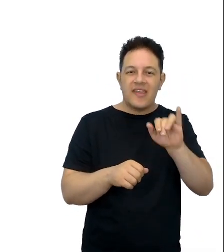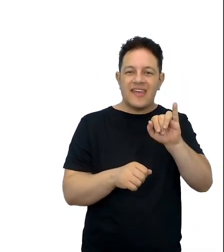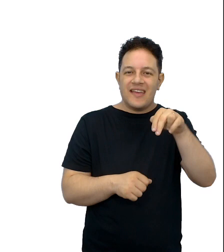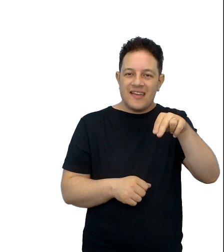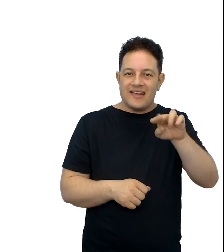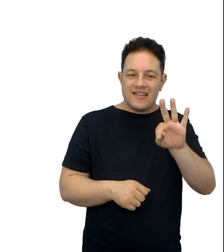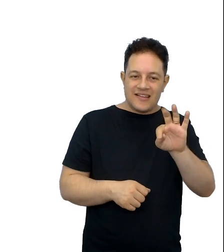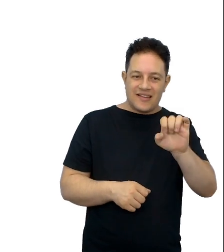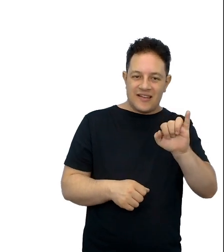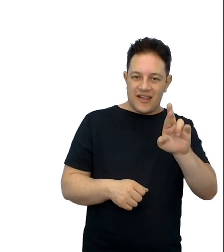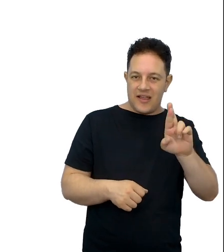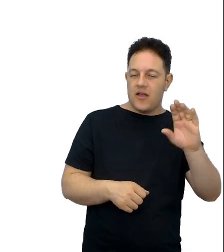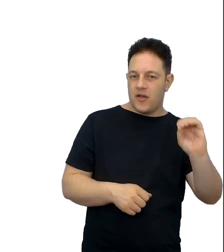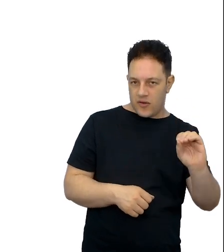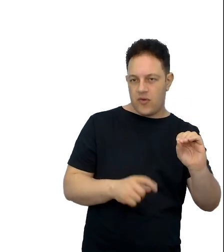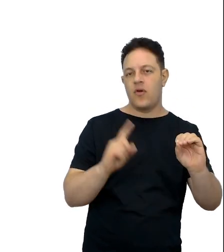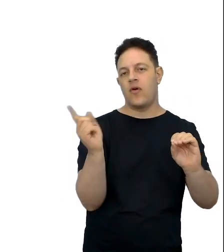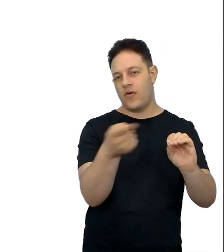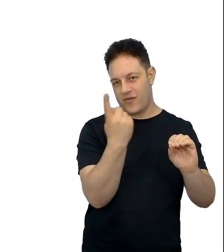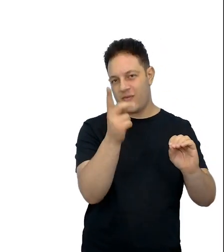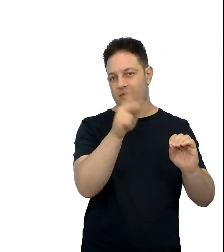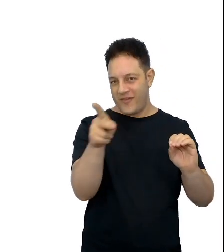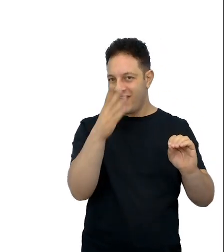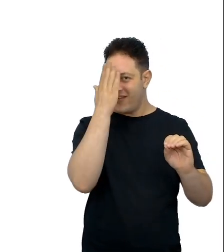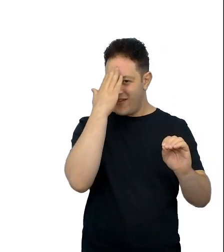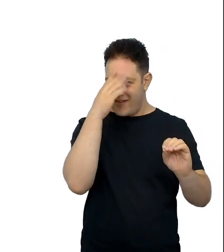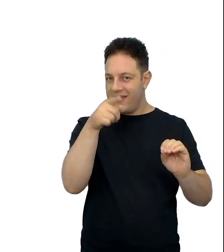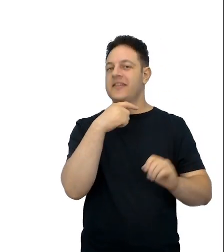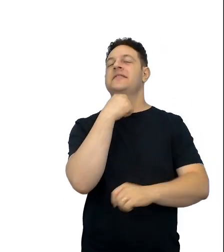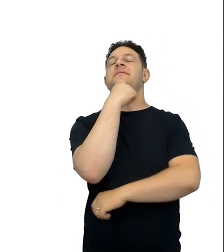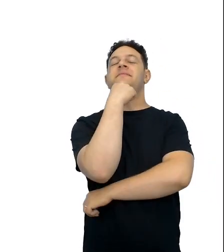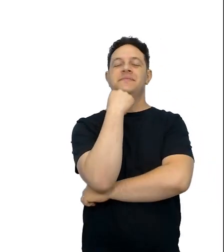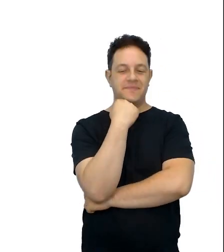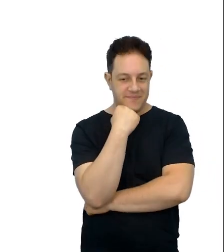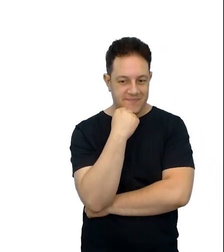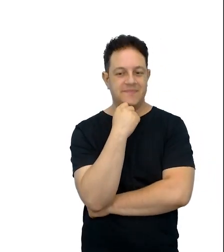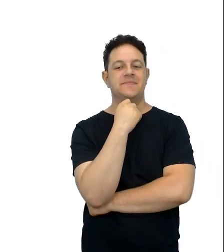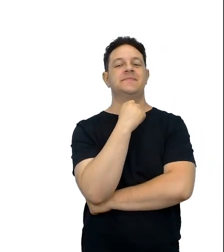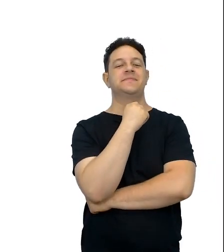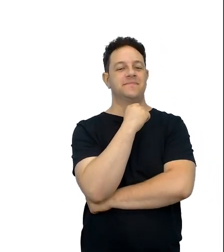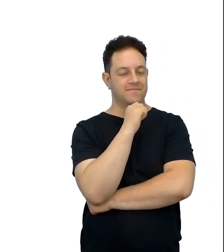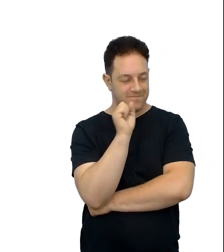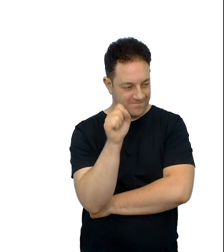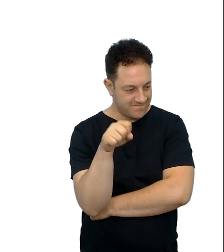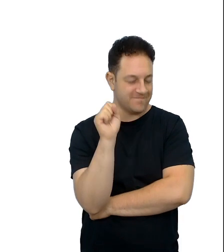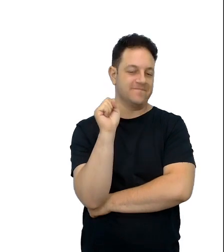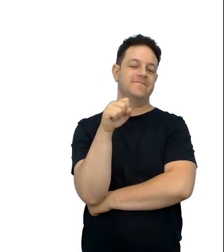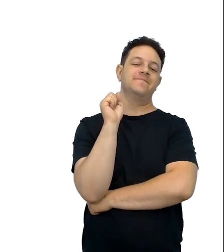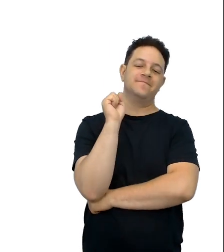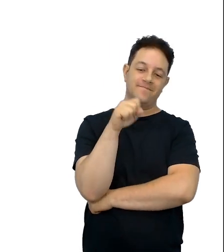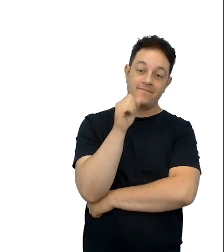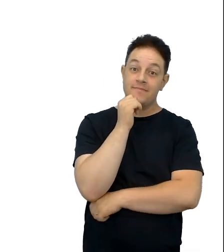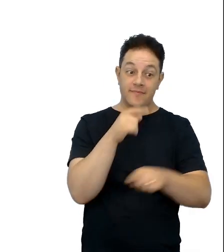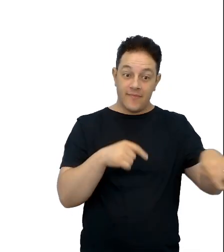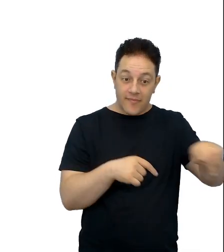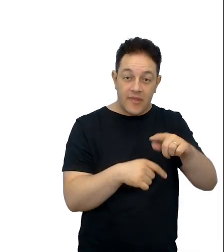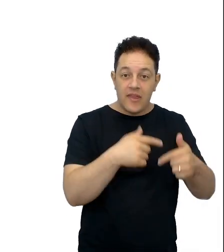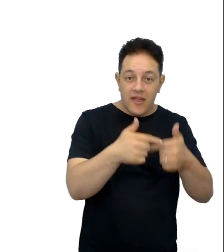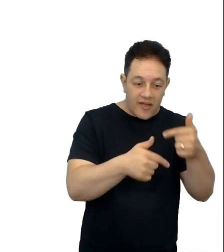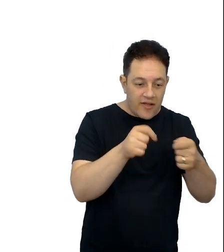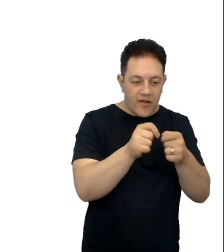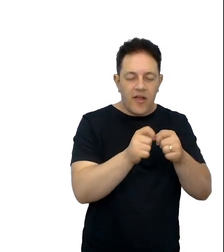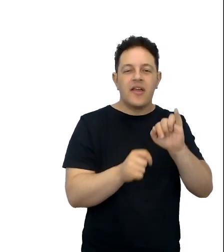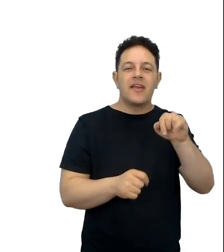inteiros, vocês estão aí desse lado, vocês devem estar fazendo assim com a cabeça, que eu estou fazendo o 5 com a cabeça. Quando eles estão trabalhando com